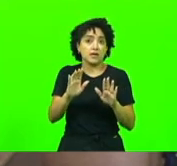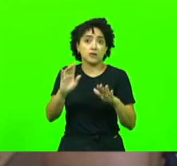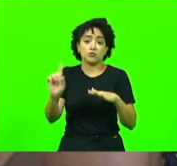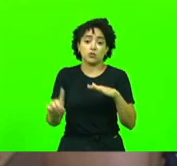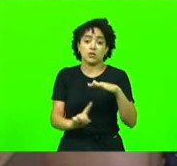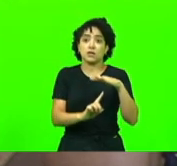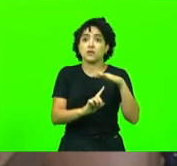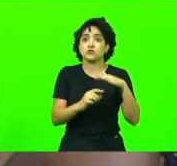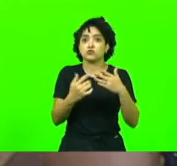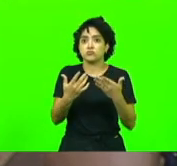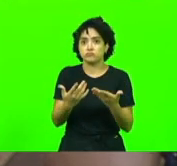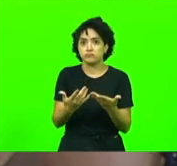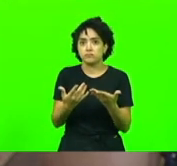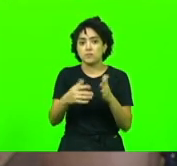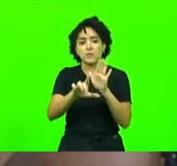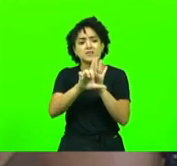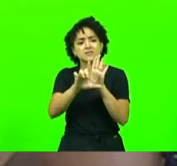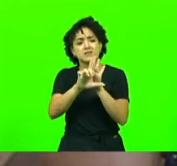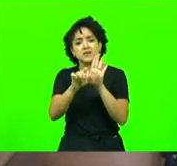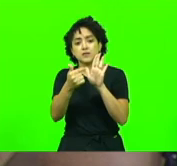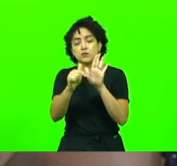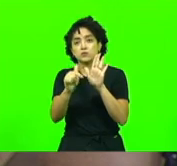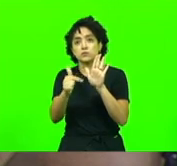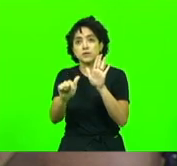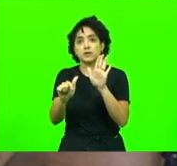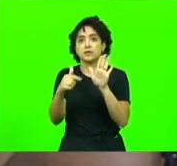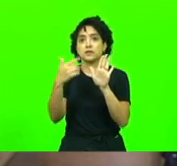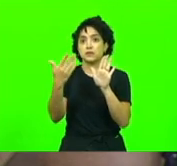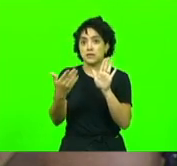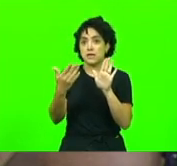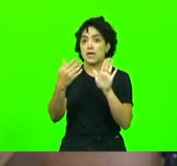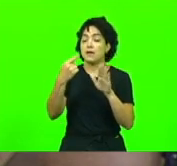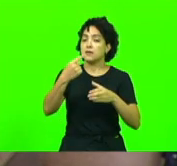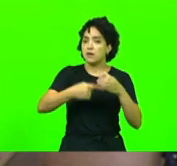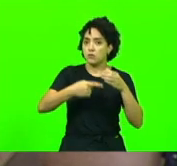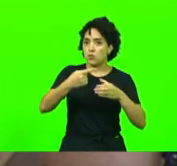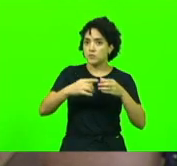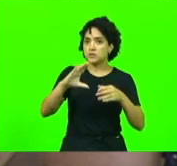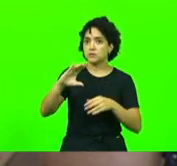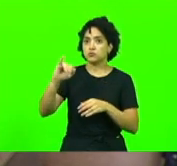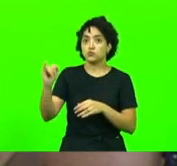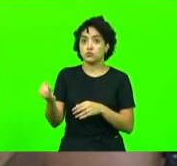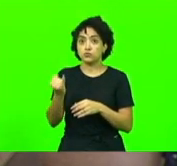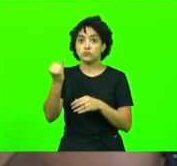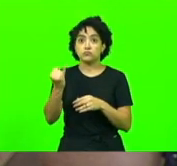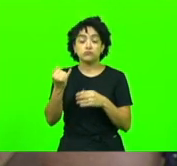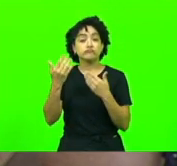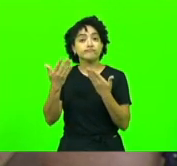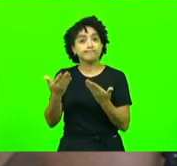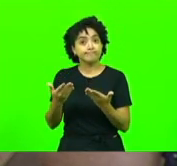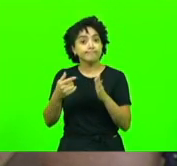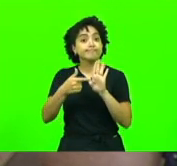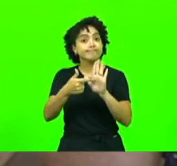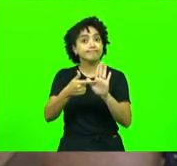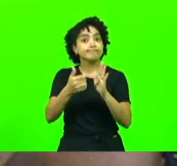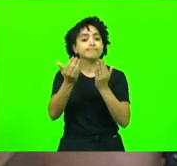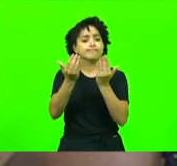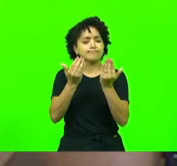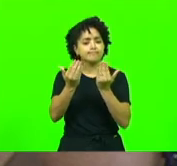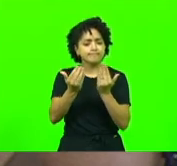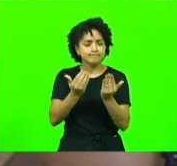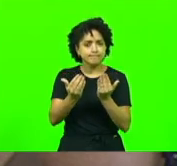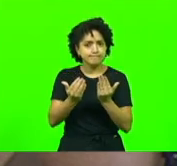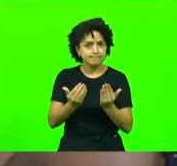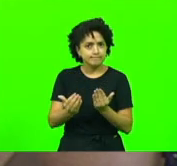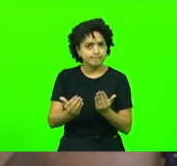não existe lei. E a Comissão de Constituição e Justiça, ela está aqui para analisar o projeto